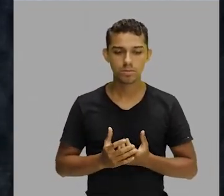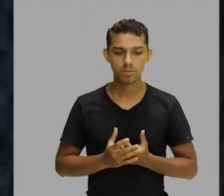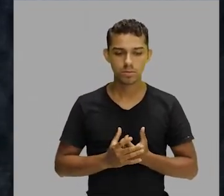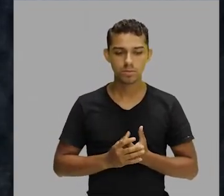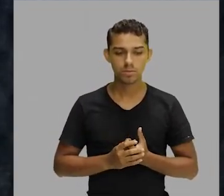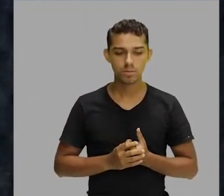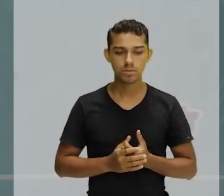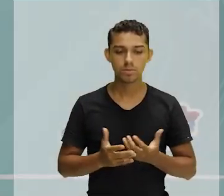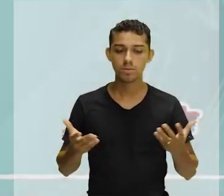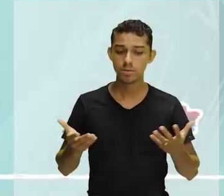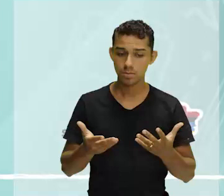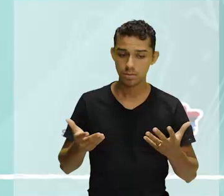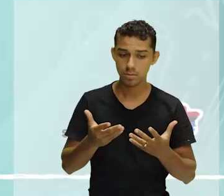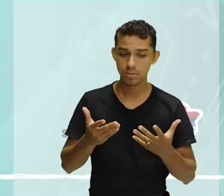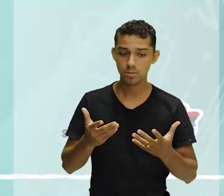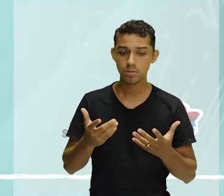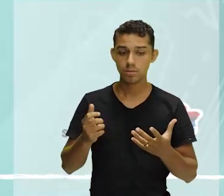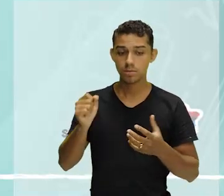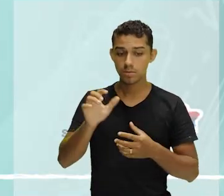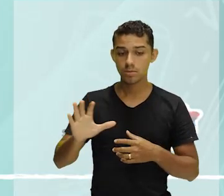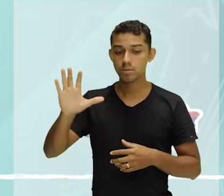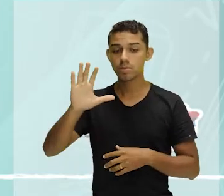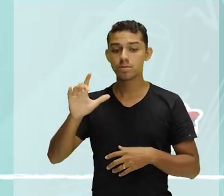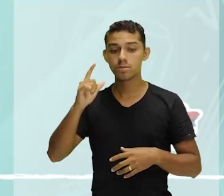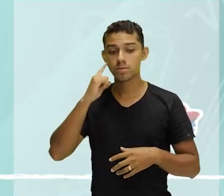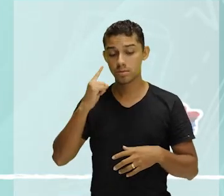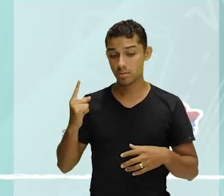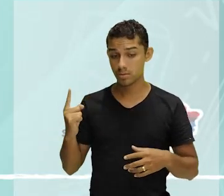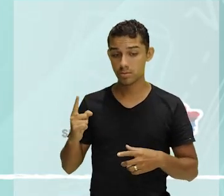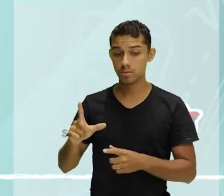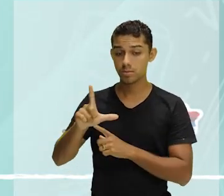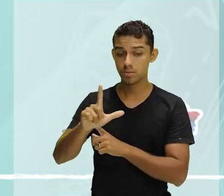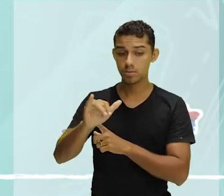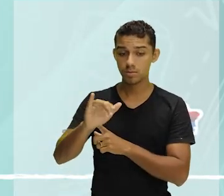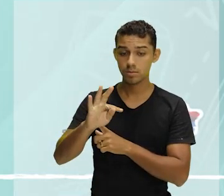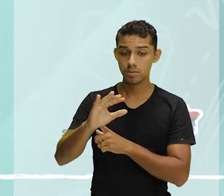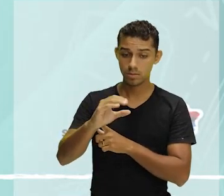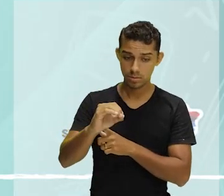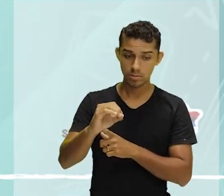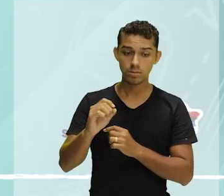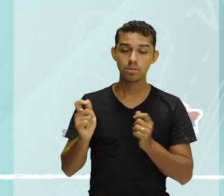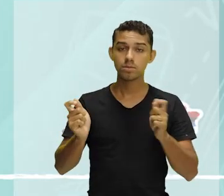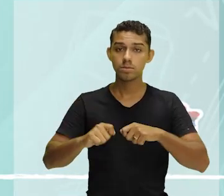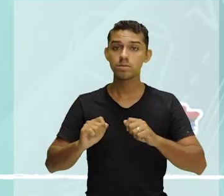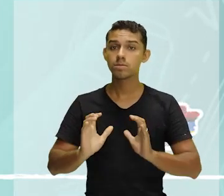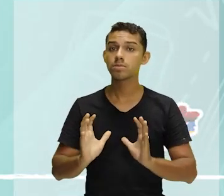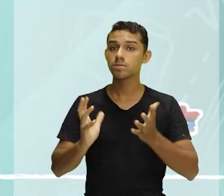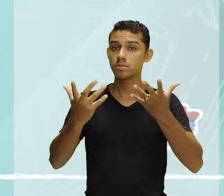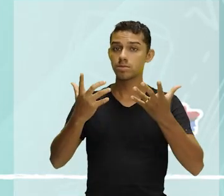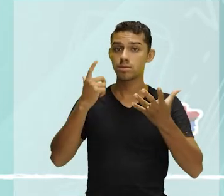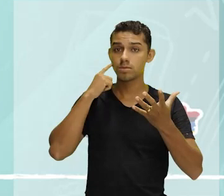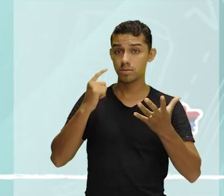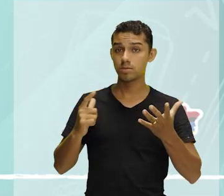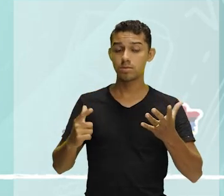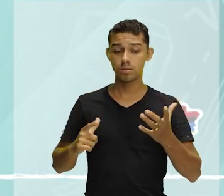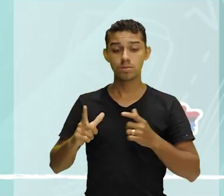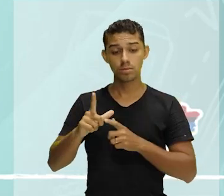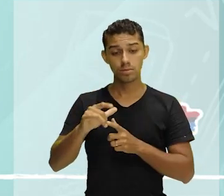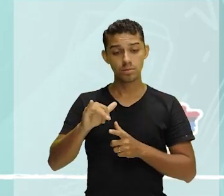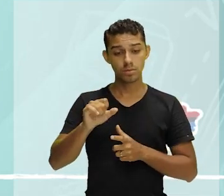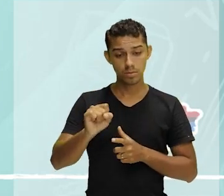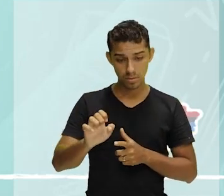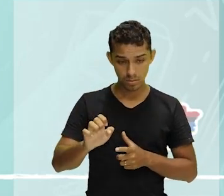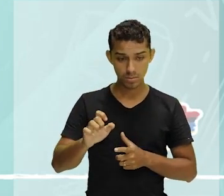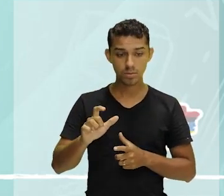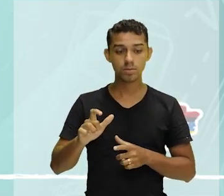ciclo lisogênico. Diferentemente do ciclo lítico, onde acontecia uma lise